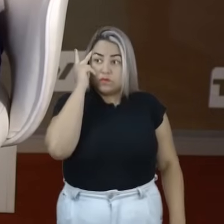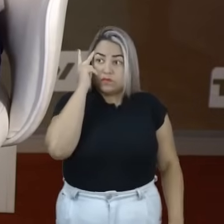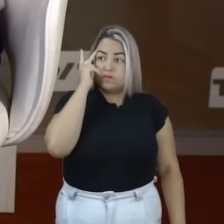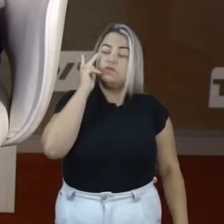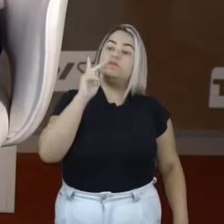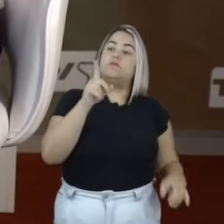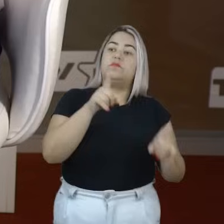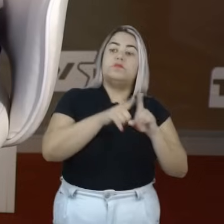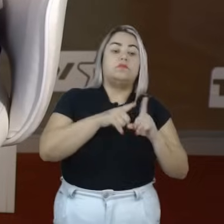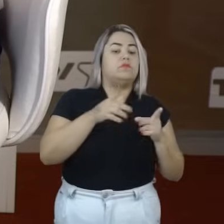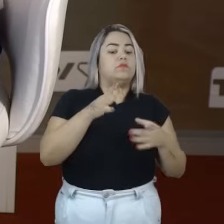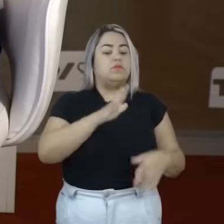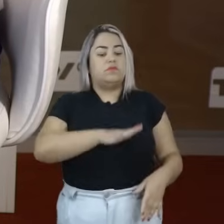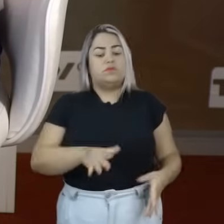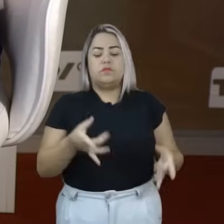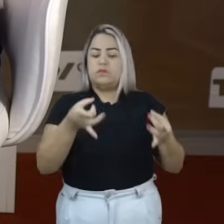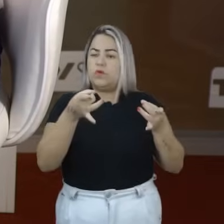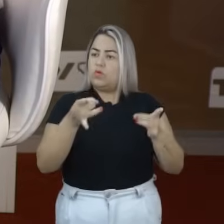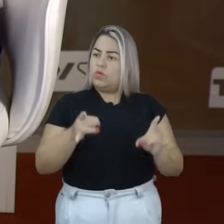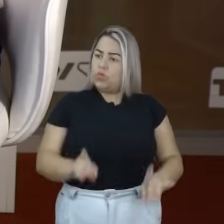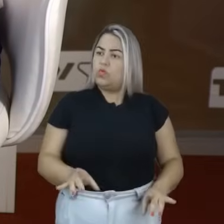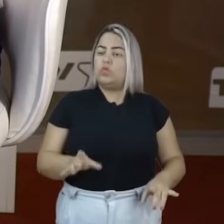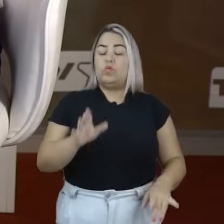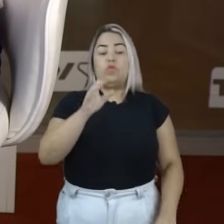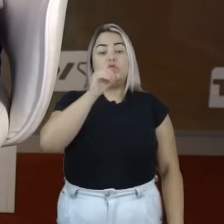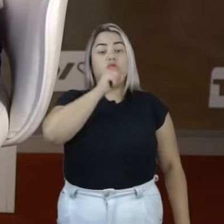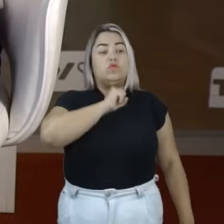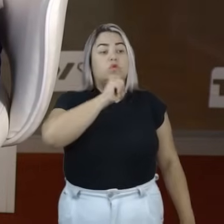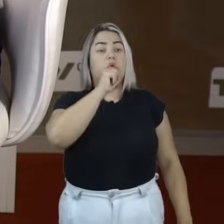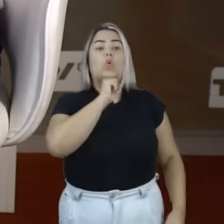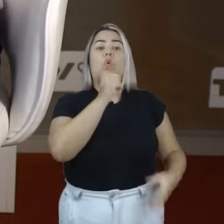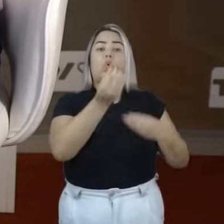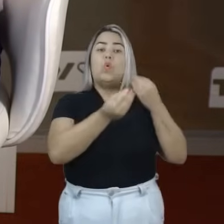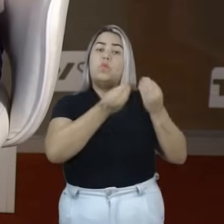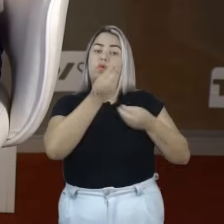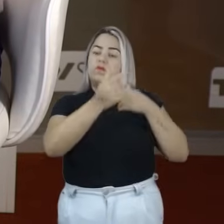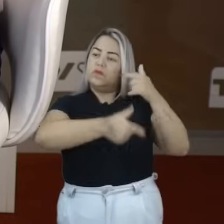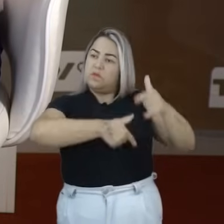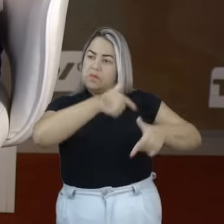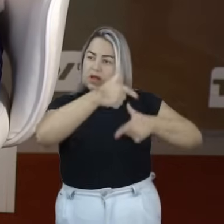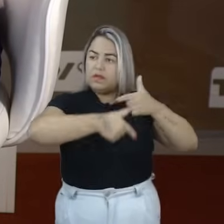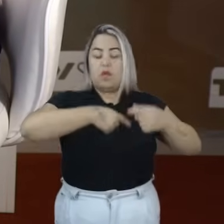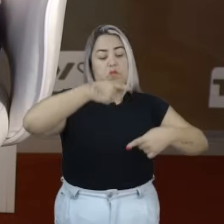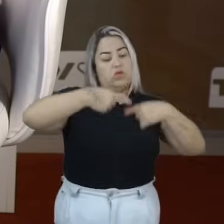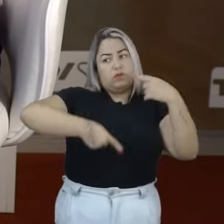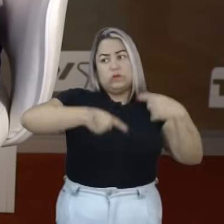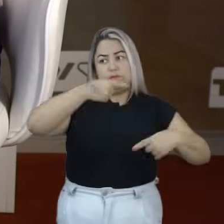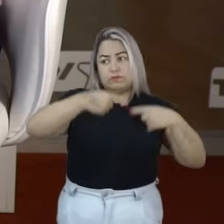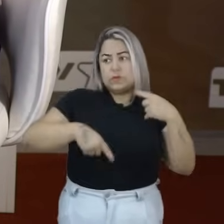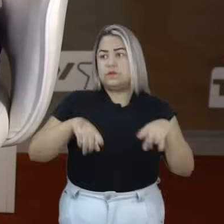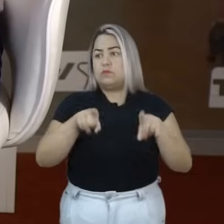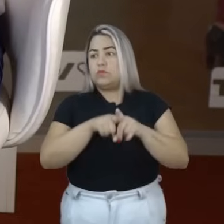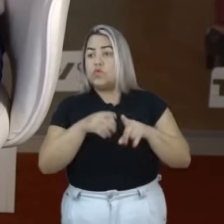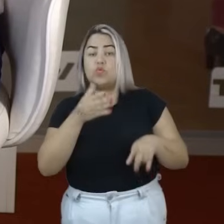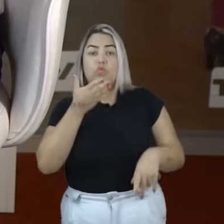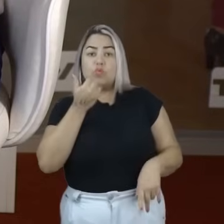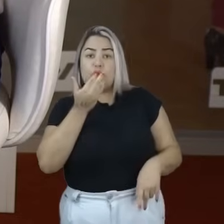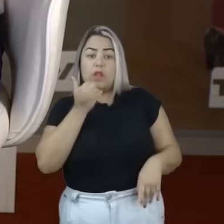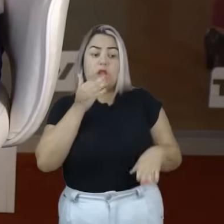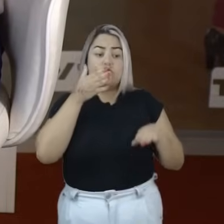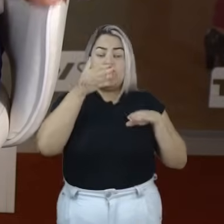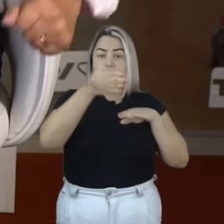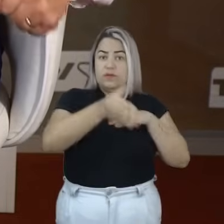crianças abandonadas, dos idosos? Como é que nós vamos trabalhar a política de produção de alimento e